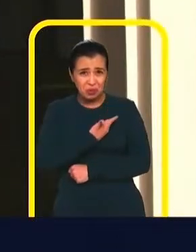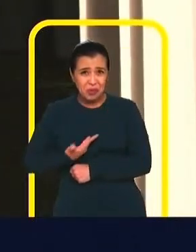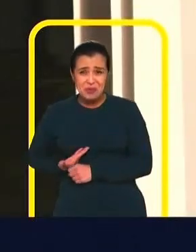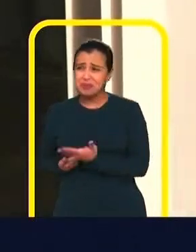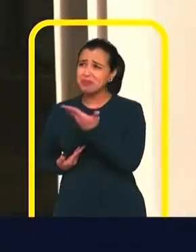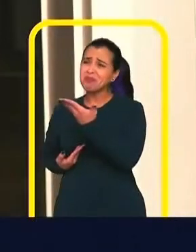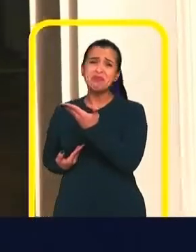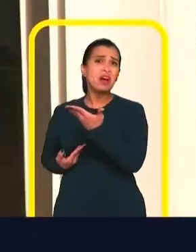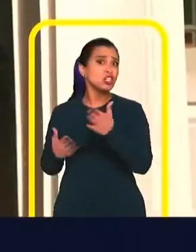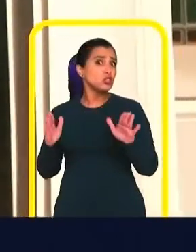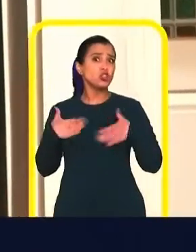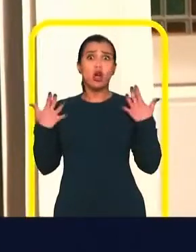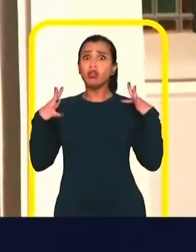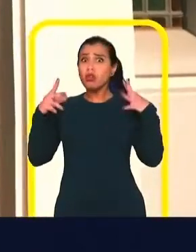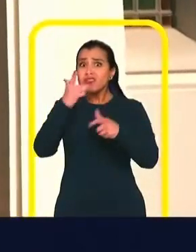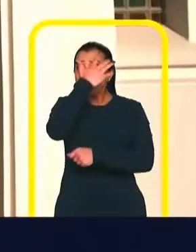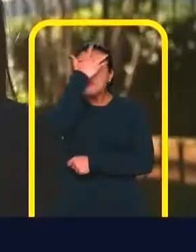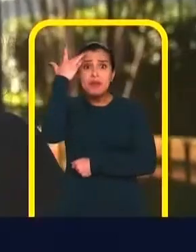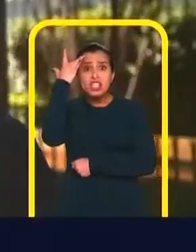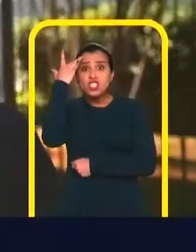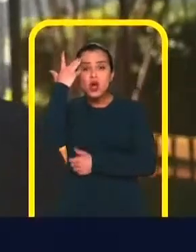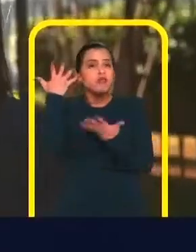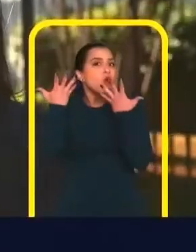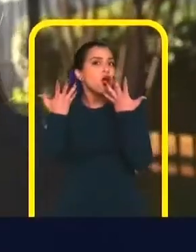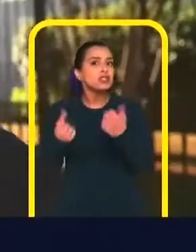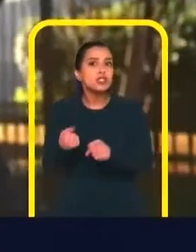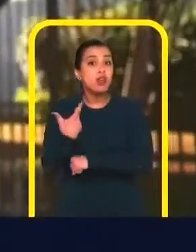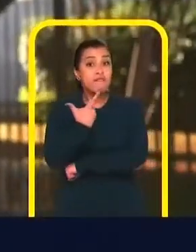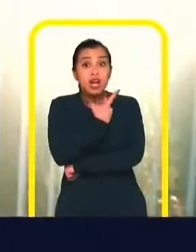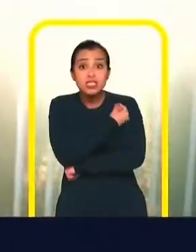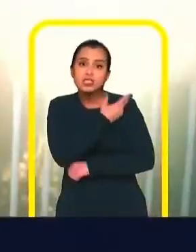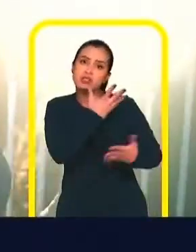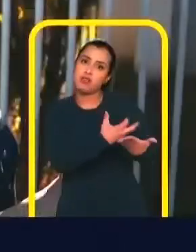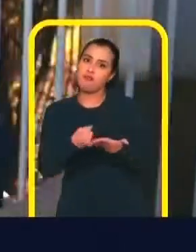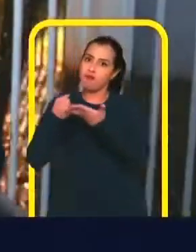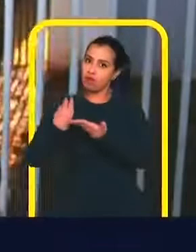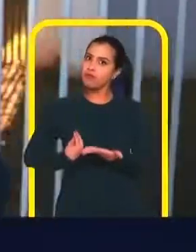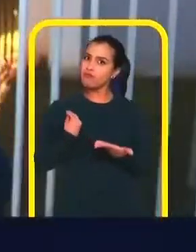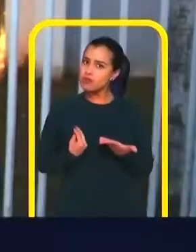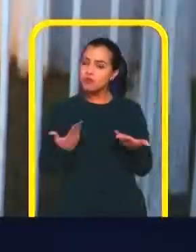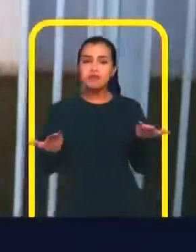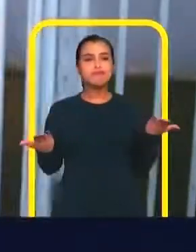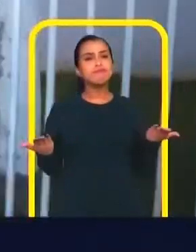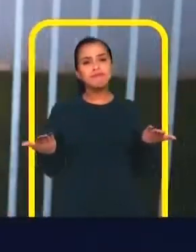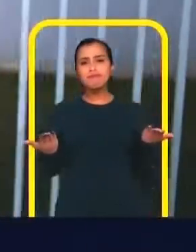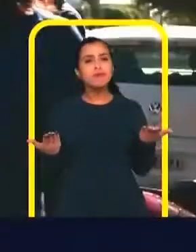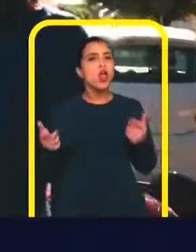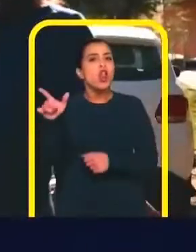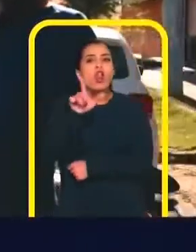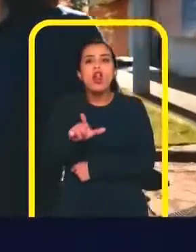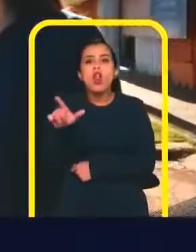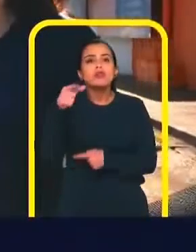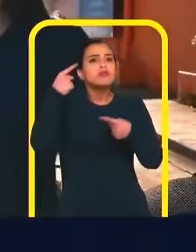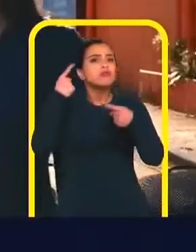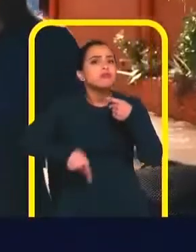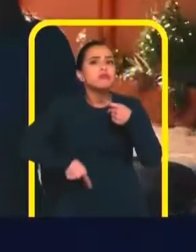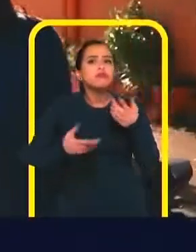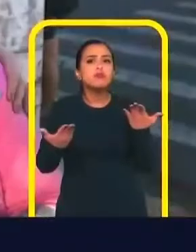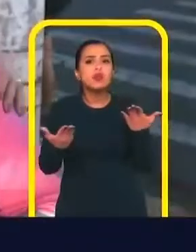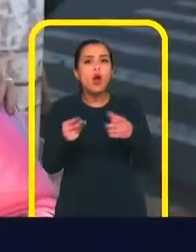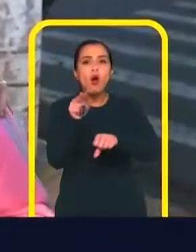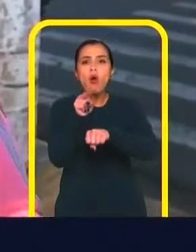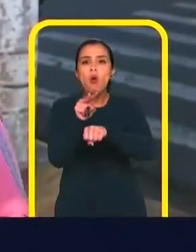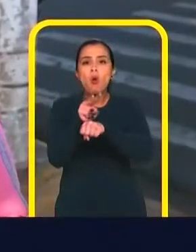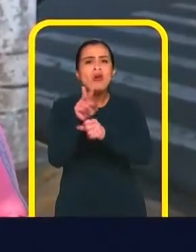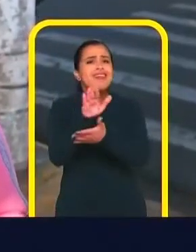negar vacina no momento que o Brasil mais precisava, vacina que ia salvar vidas. Tudo bom? Porque não tem sentido um governo que não